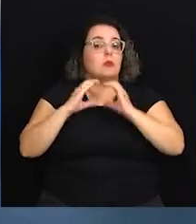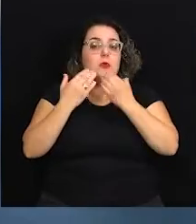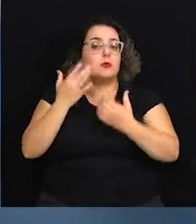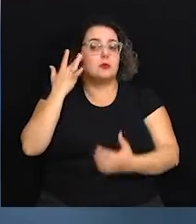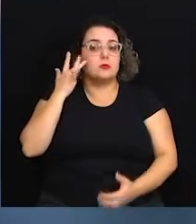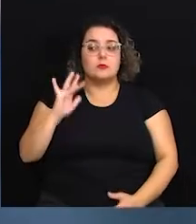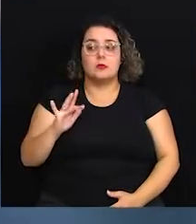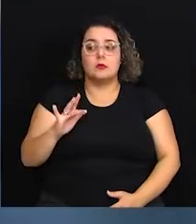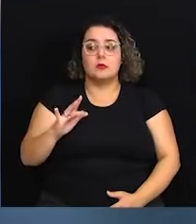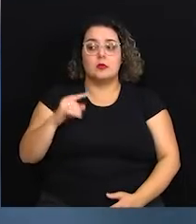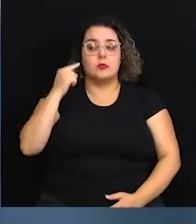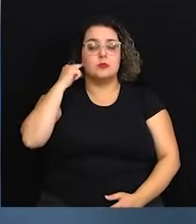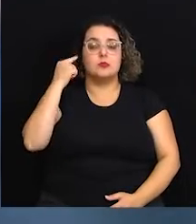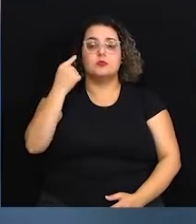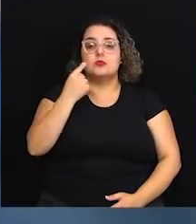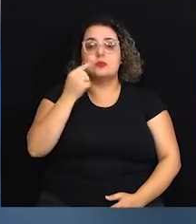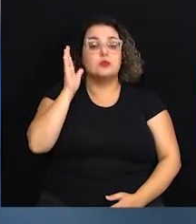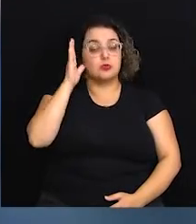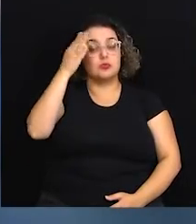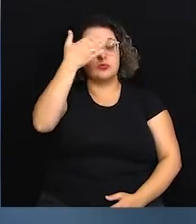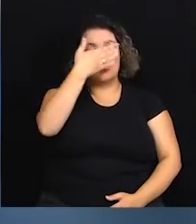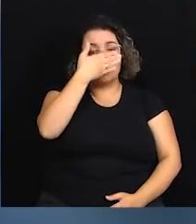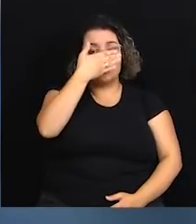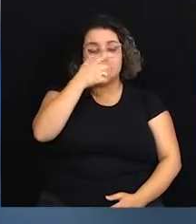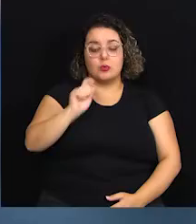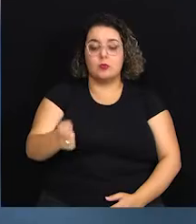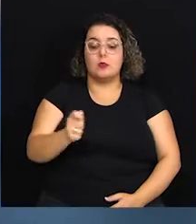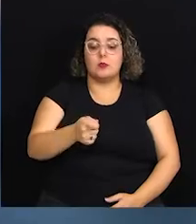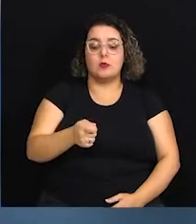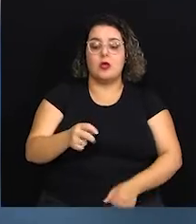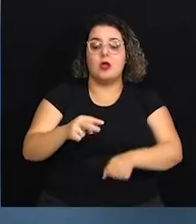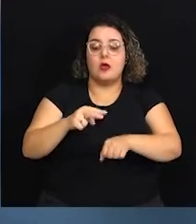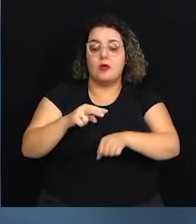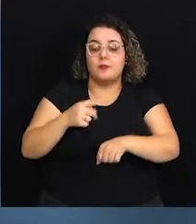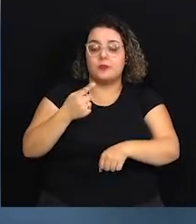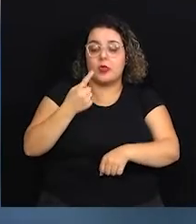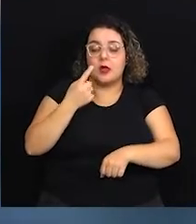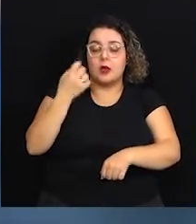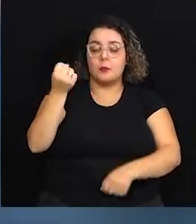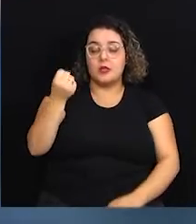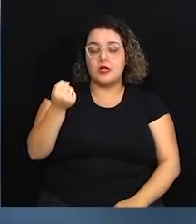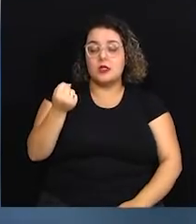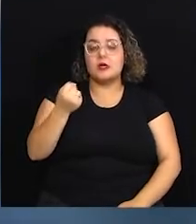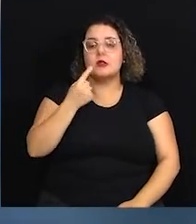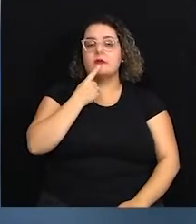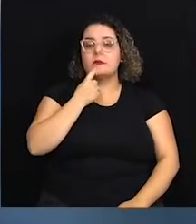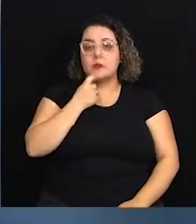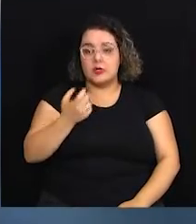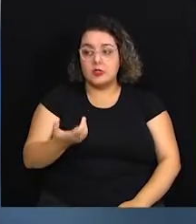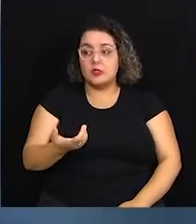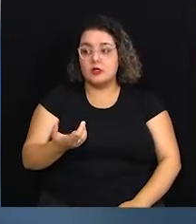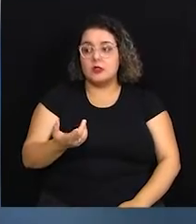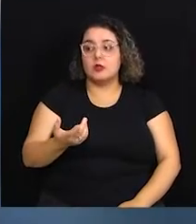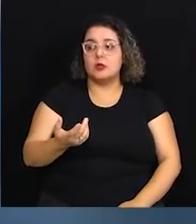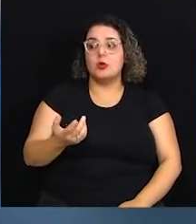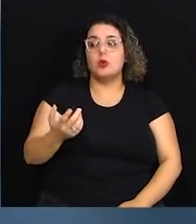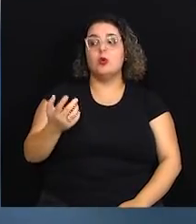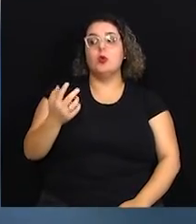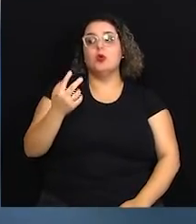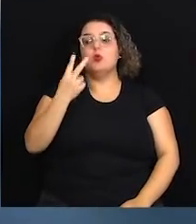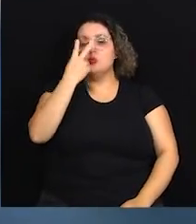exemplo, o surdo-cego ele usa uma bengala vermelha e branca. O cego usa uma bengala